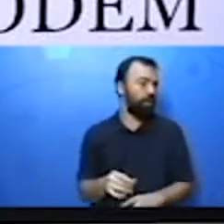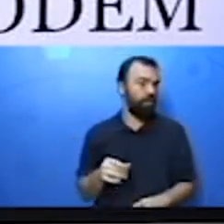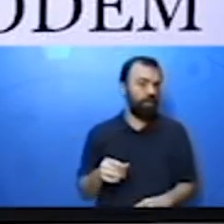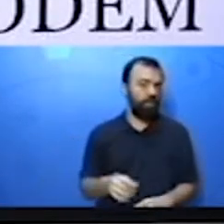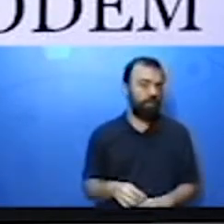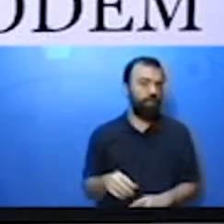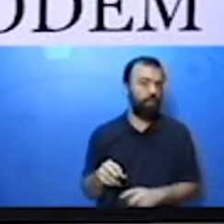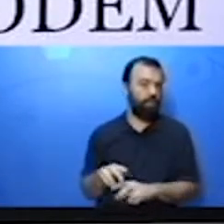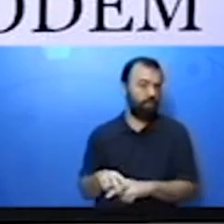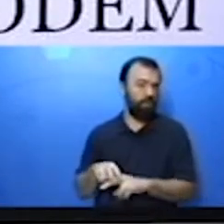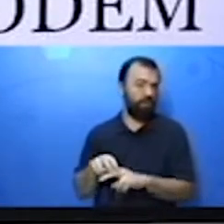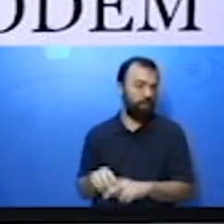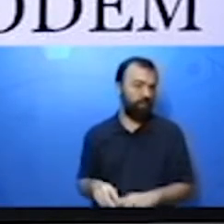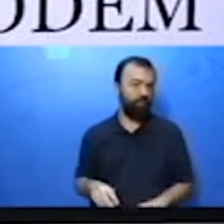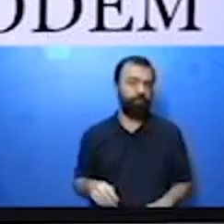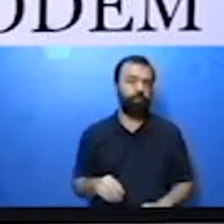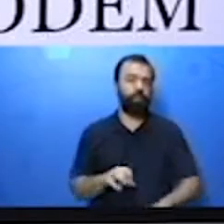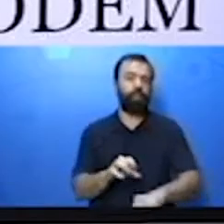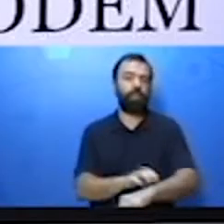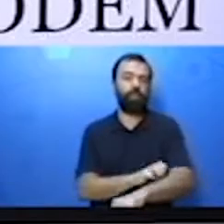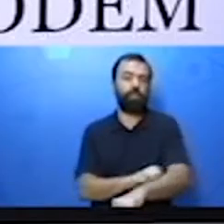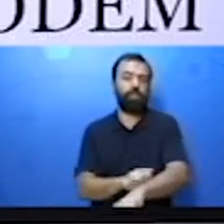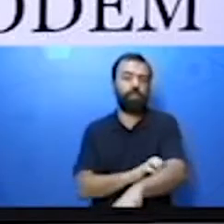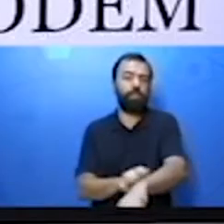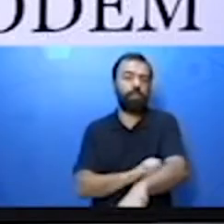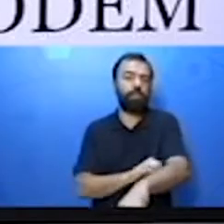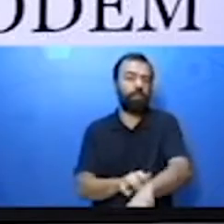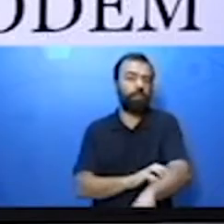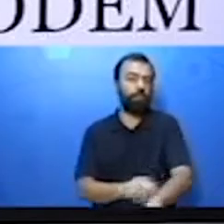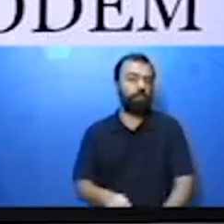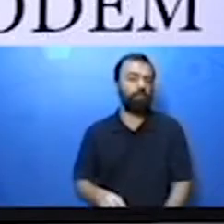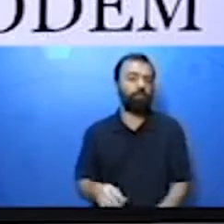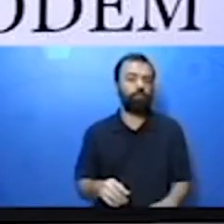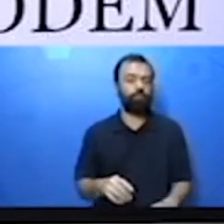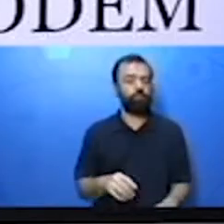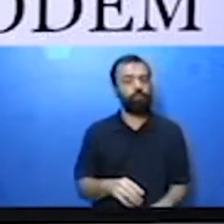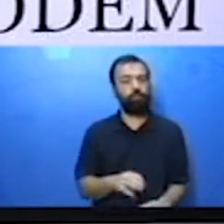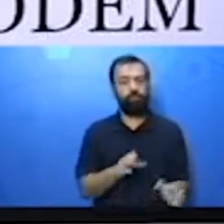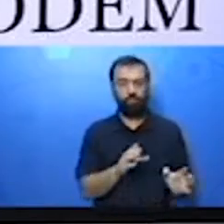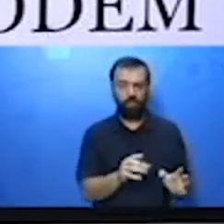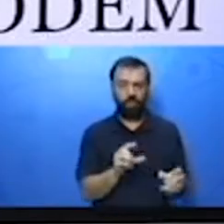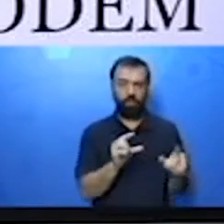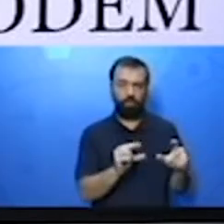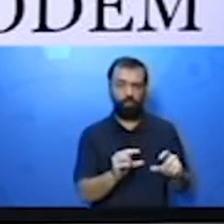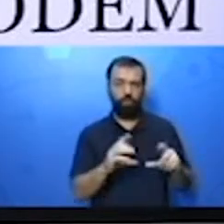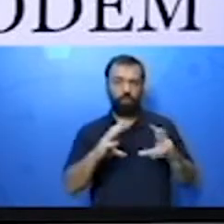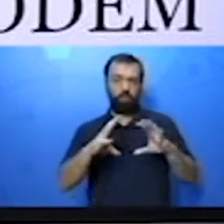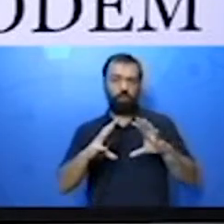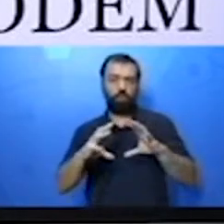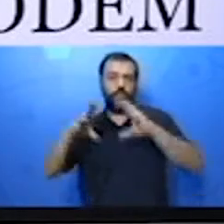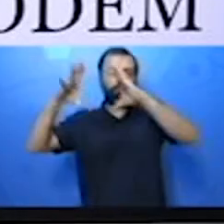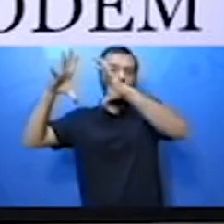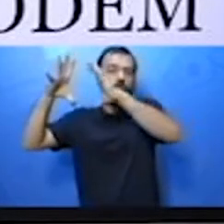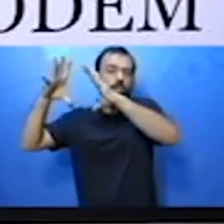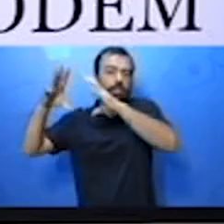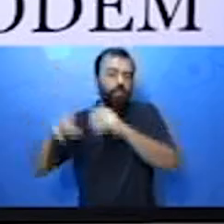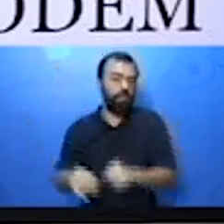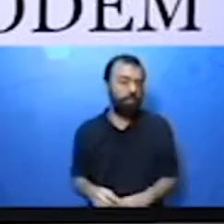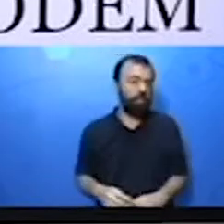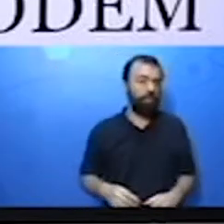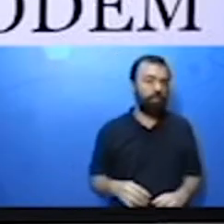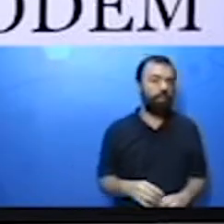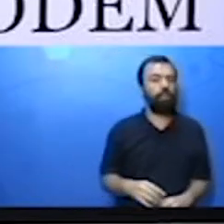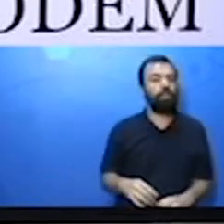Reações alérgicas que podem variar de leves, moderadas a graves. Criar resistência